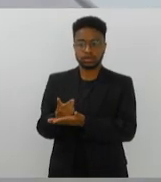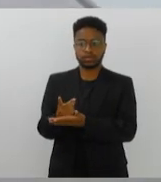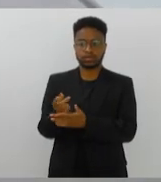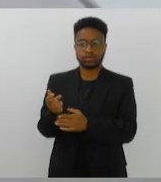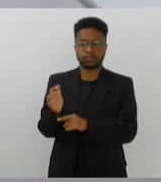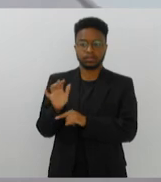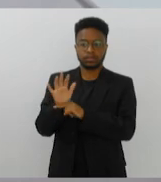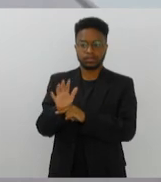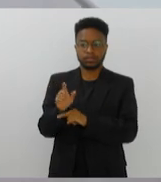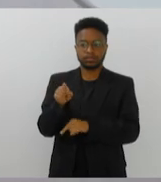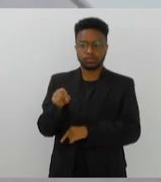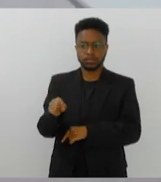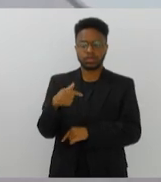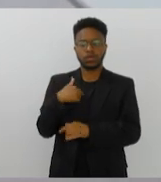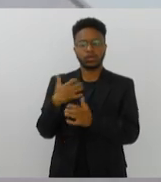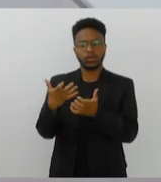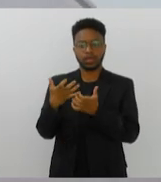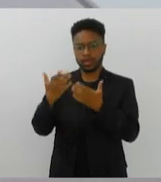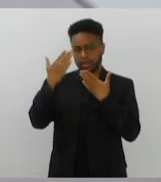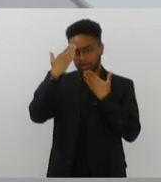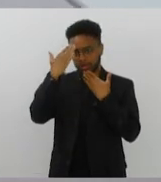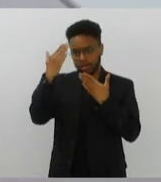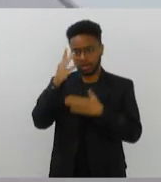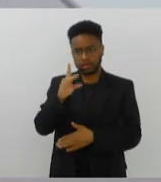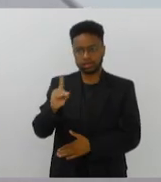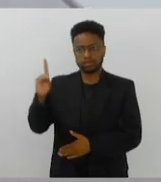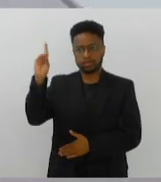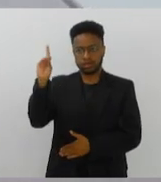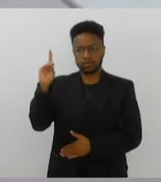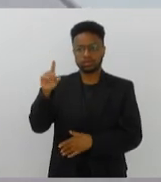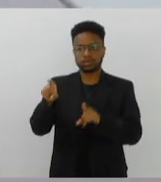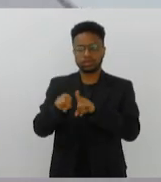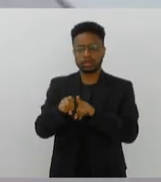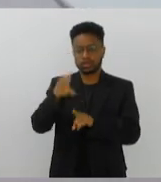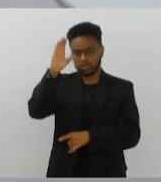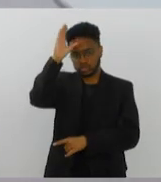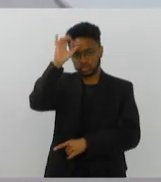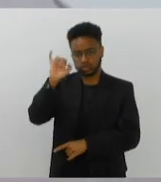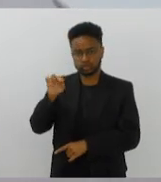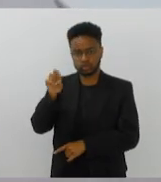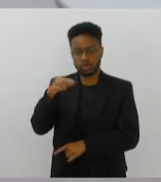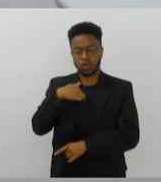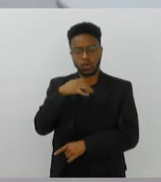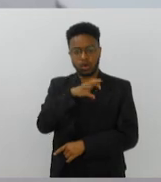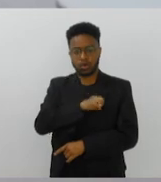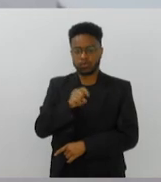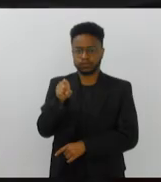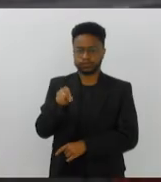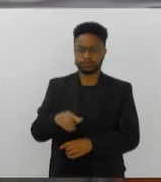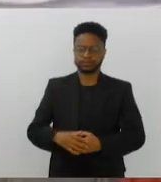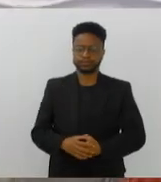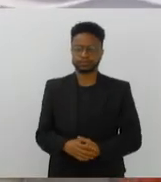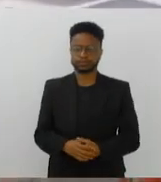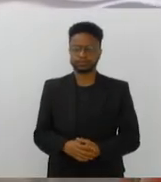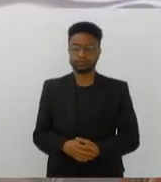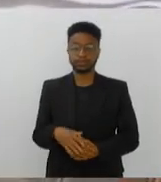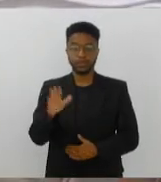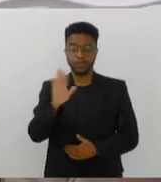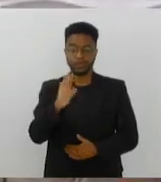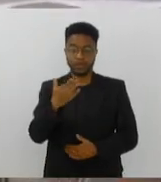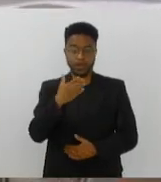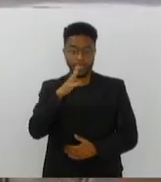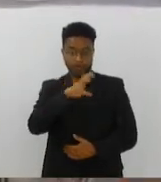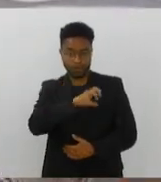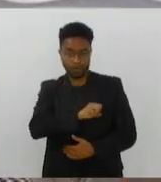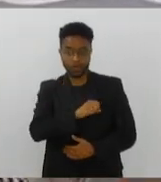só tenho que agradecer a Deus e a Tia Ju. Eu te amo. Oi, amor. Eu venho